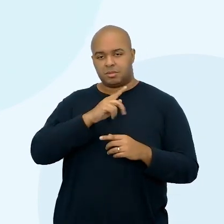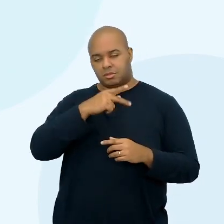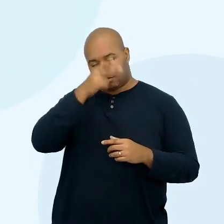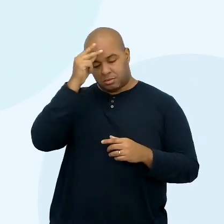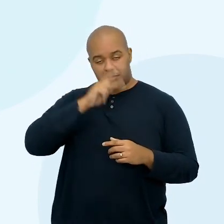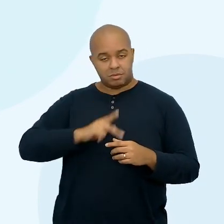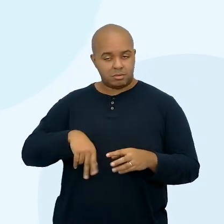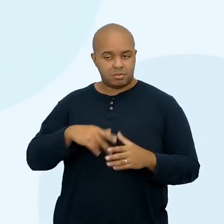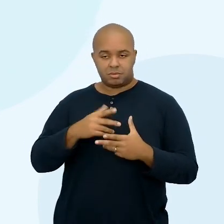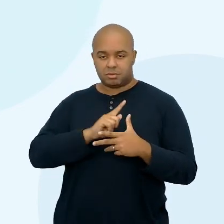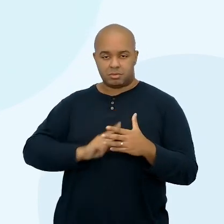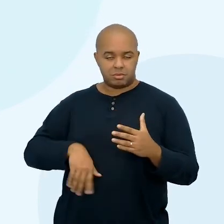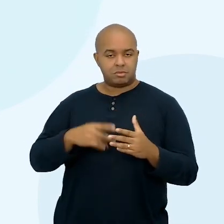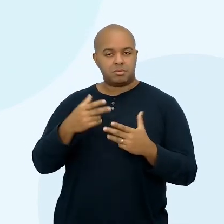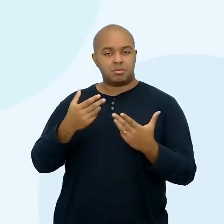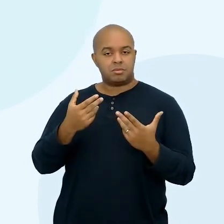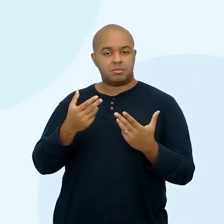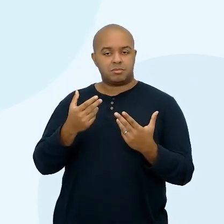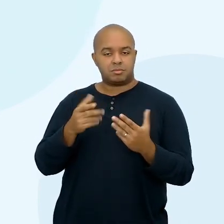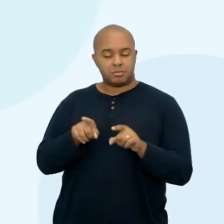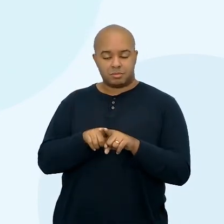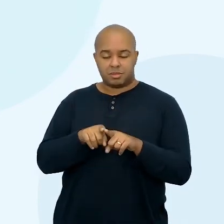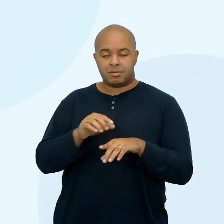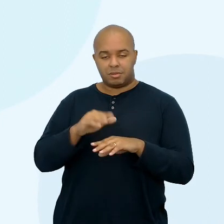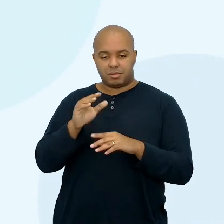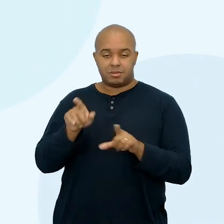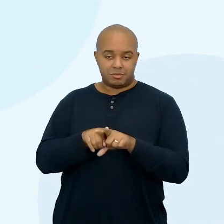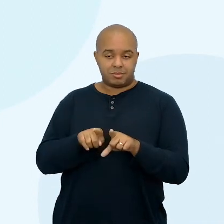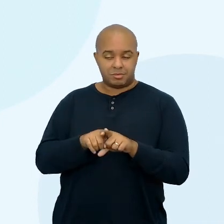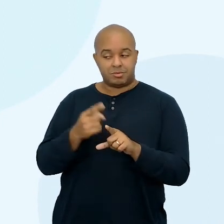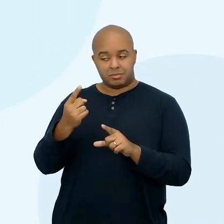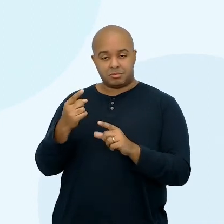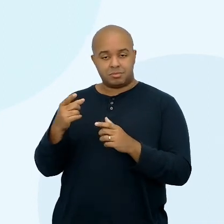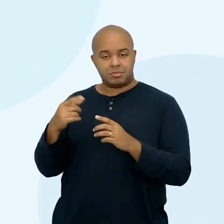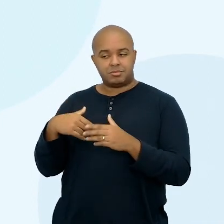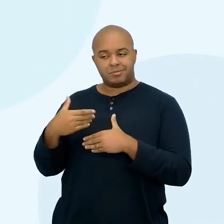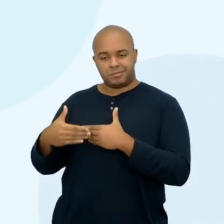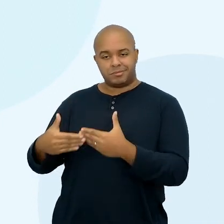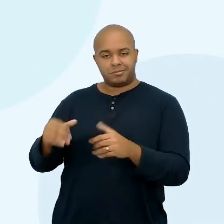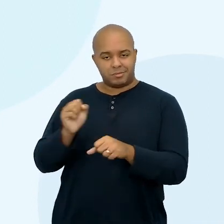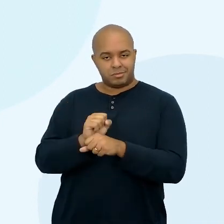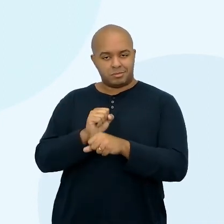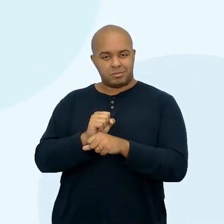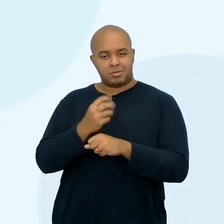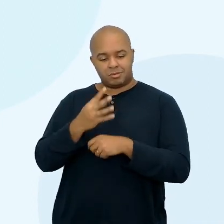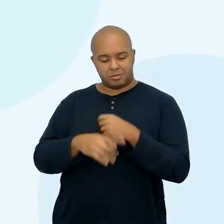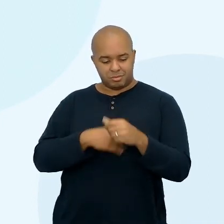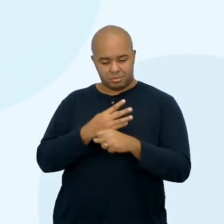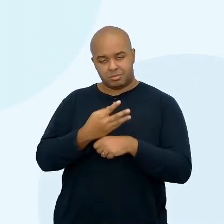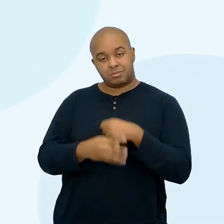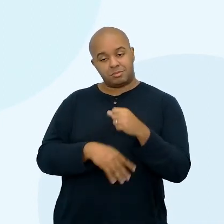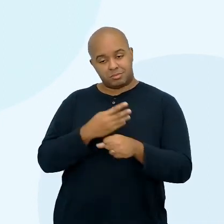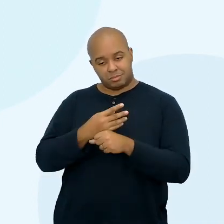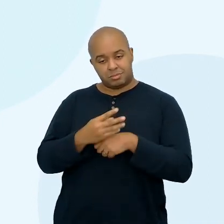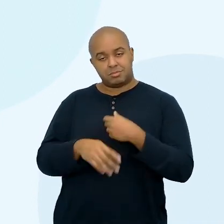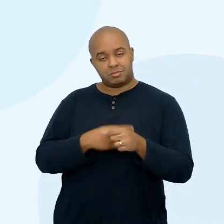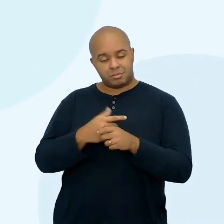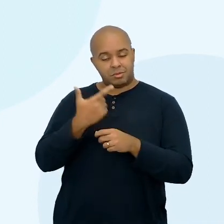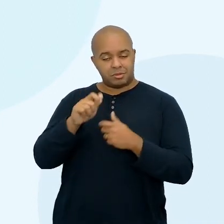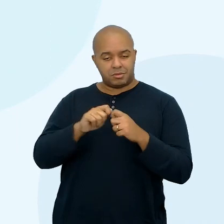isso, evidentemente, empodera a municipalidade. E é claro, é